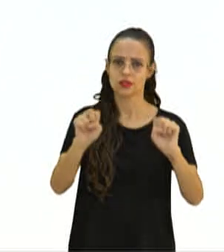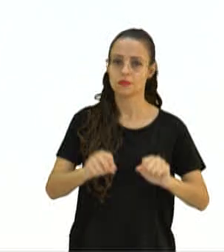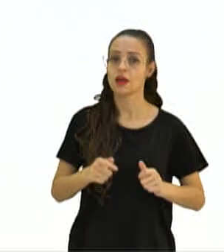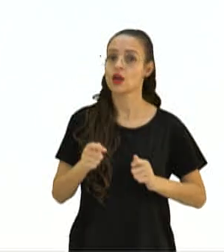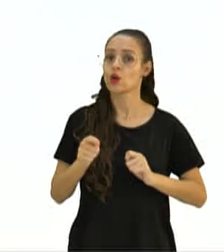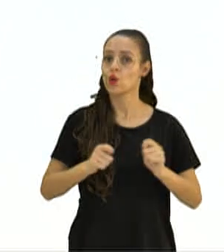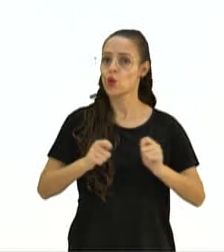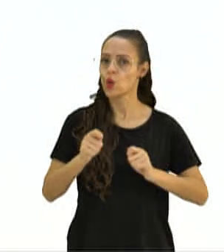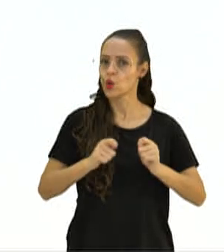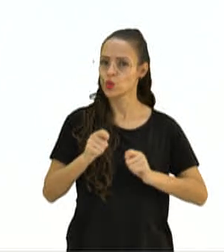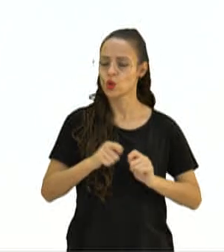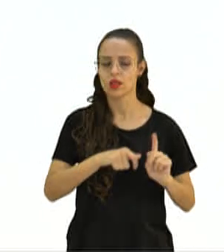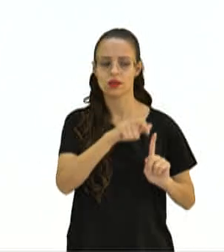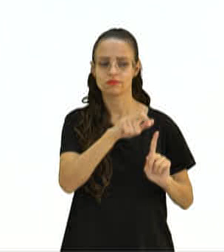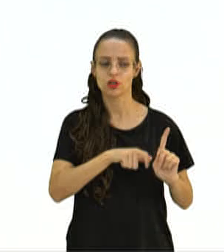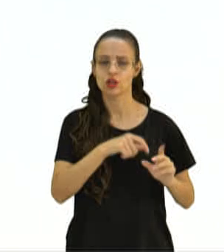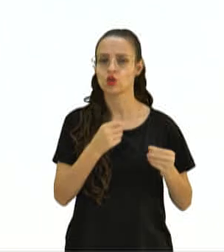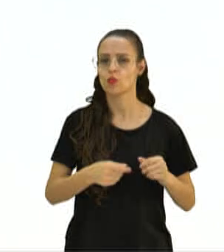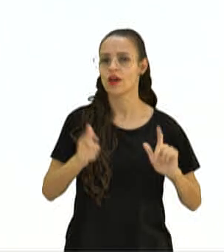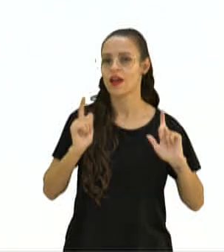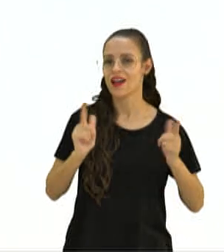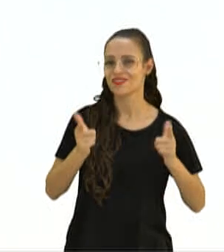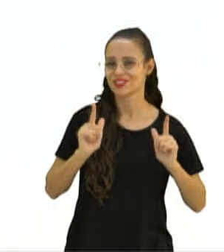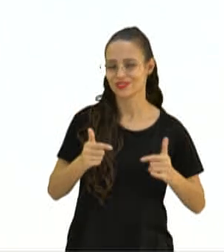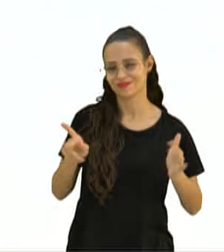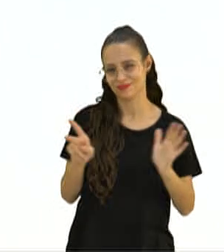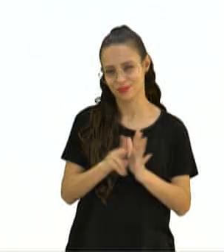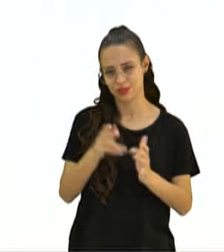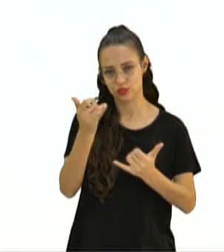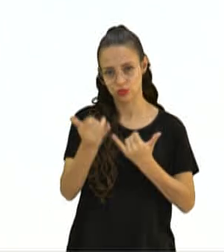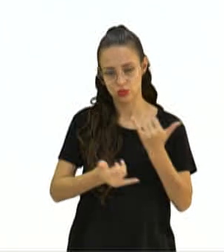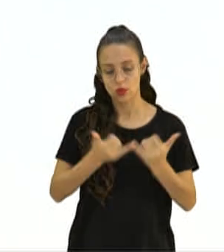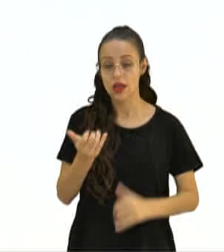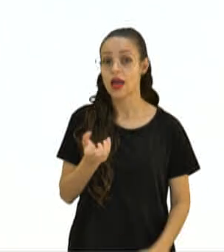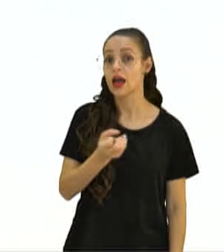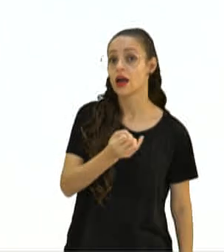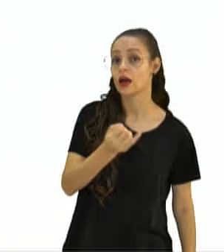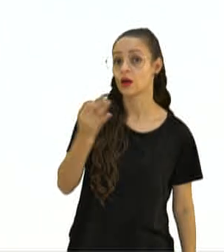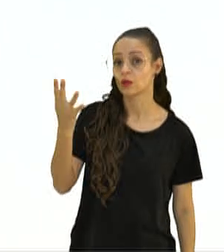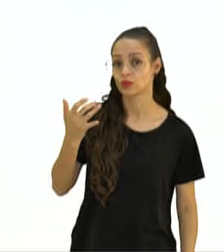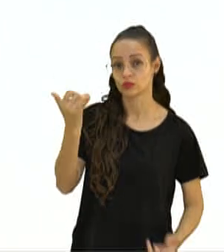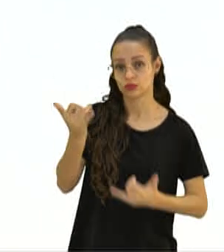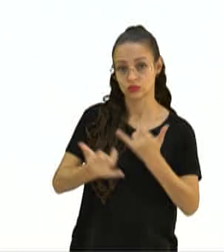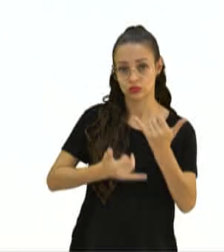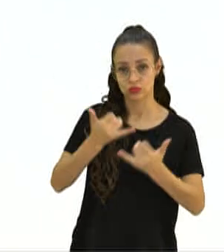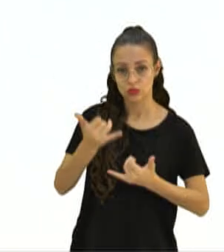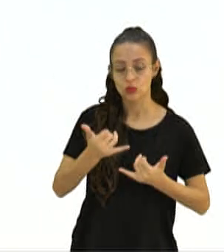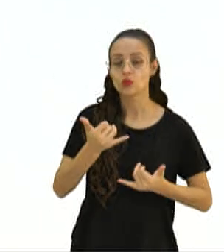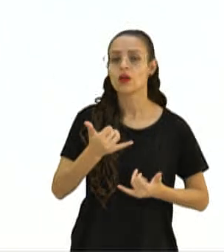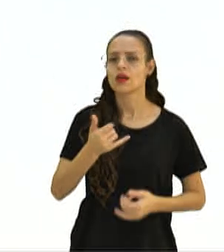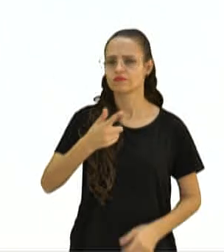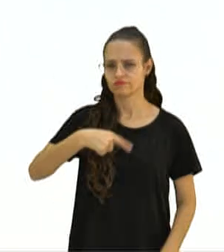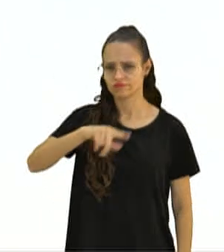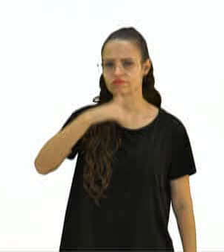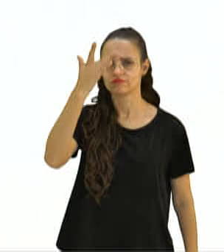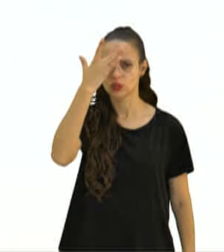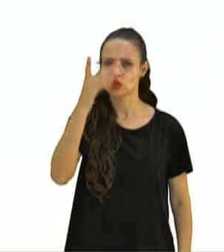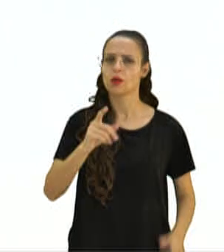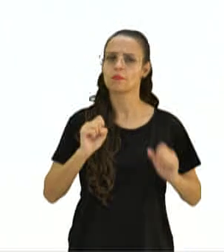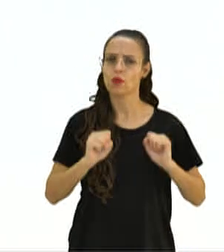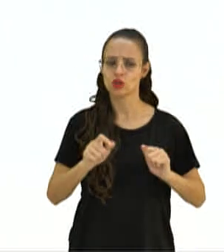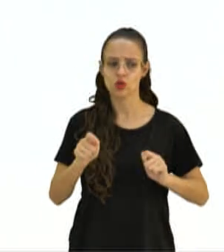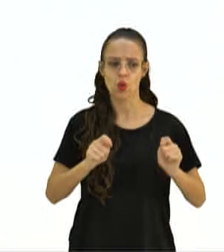esse mesmo personagem pelas aventuras do jogo. Em alguns jogos de interpretação, né, jogadores podem controlar mais